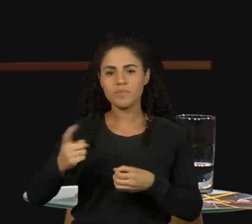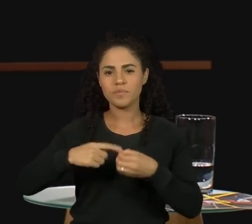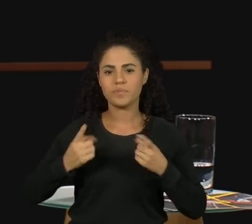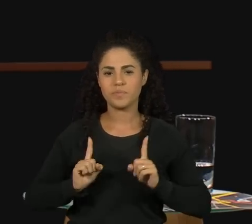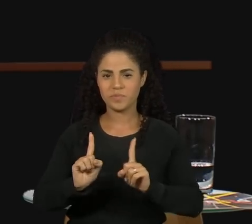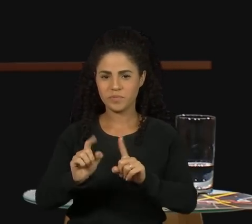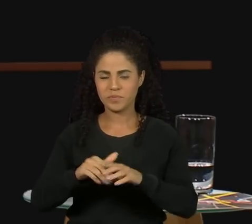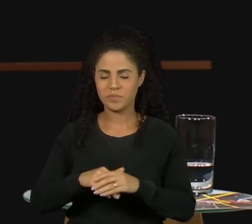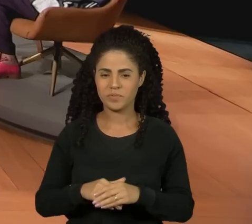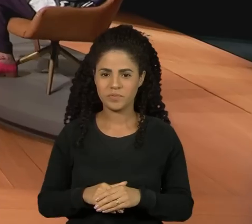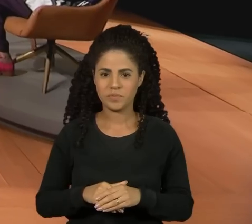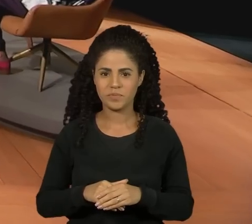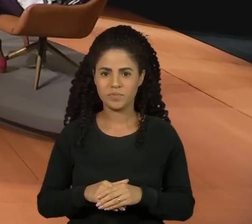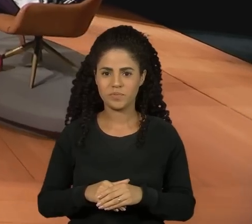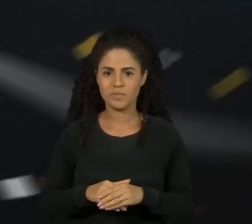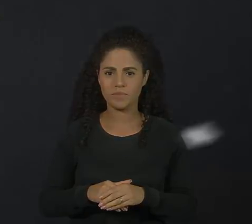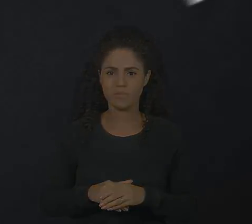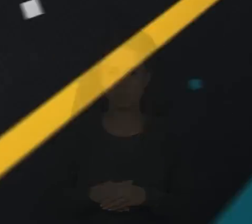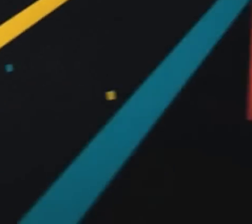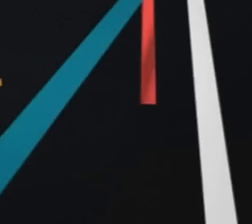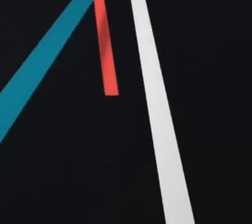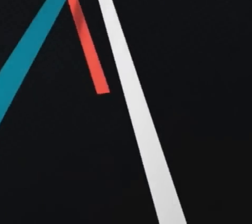com o Persona.